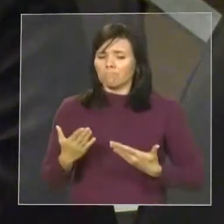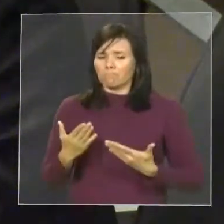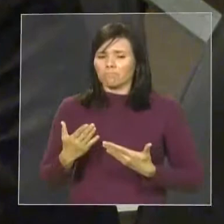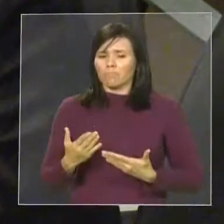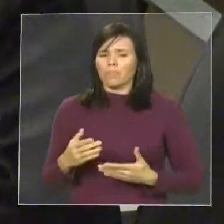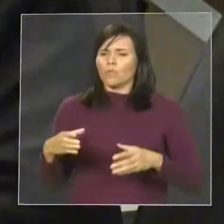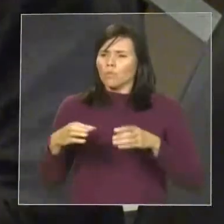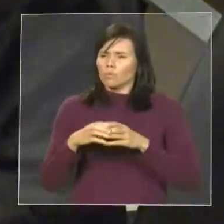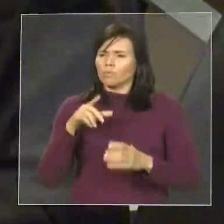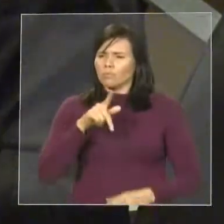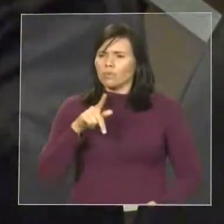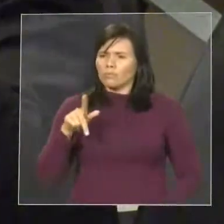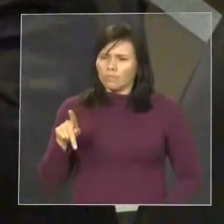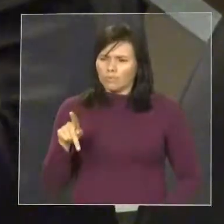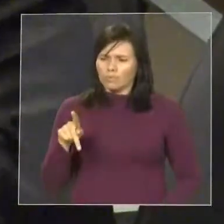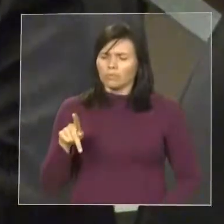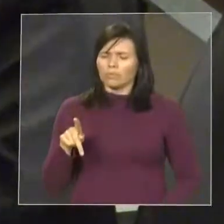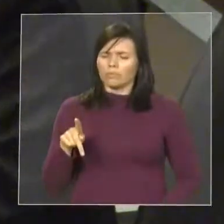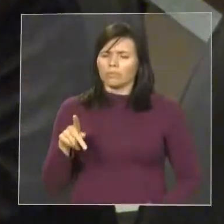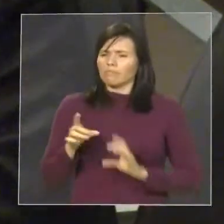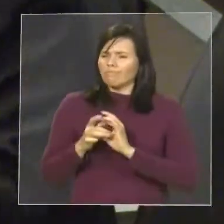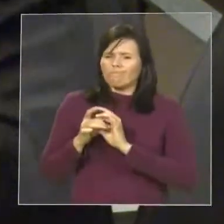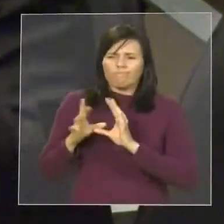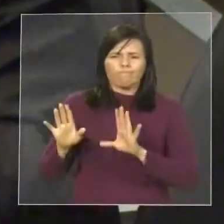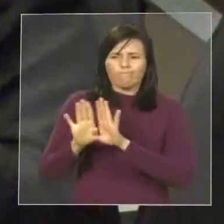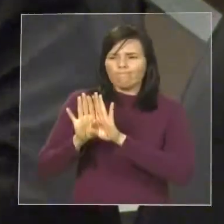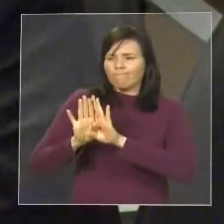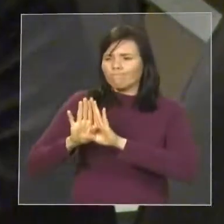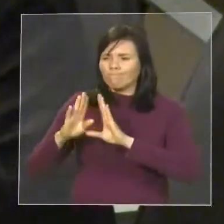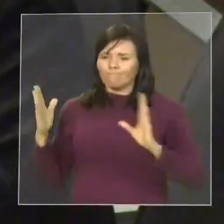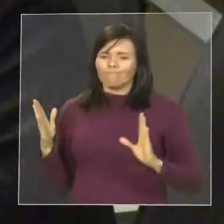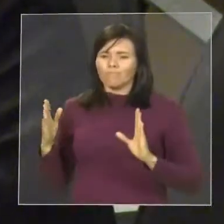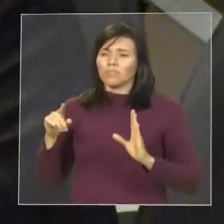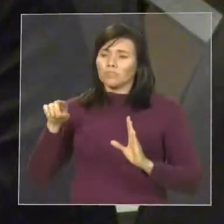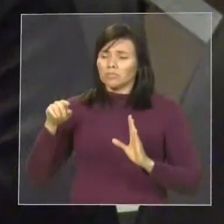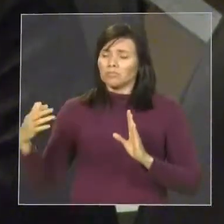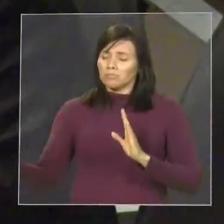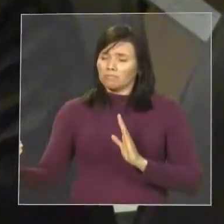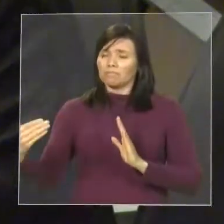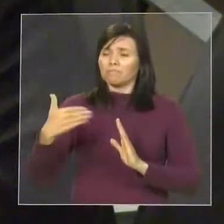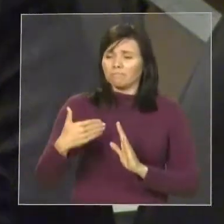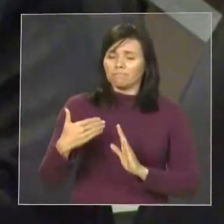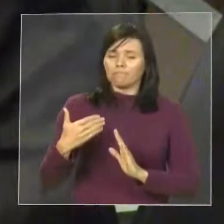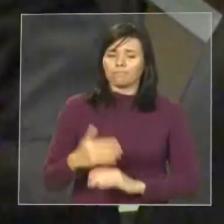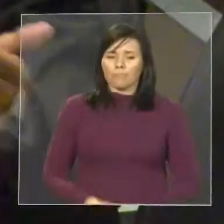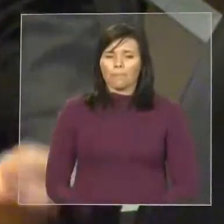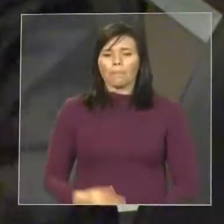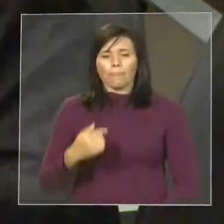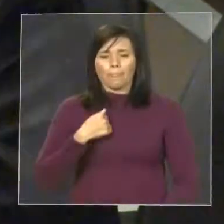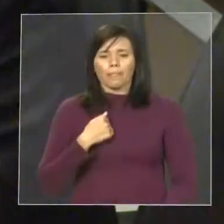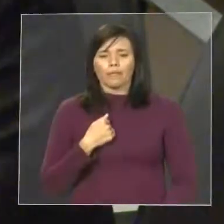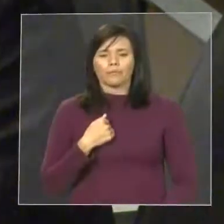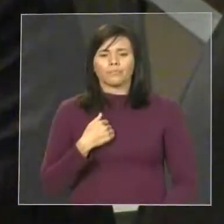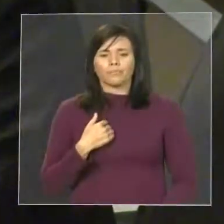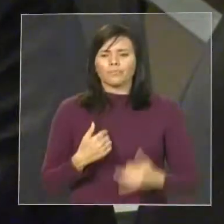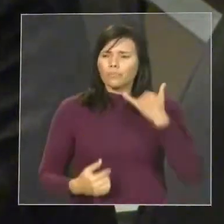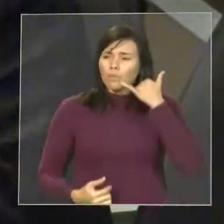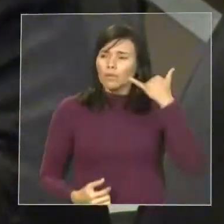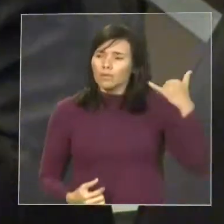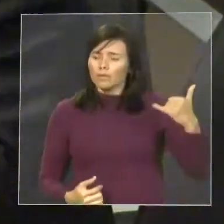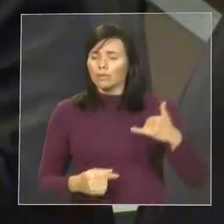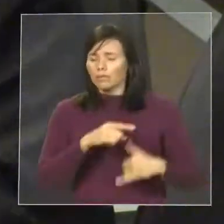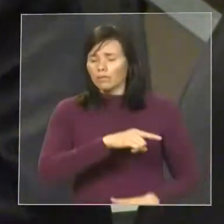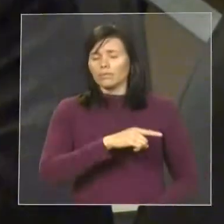está à sua disposição, está de portas abertas. Ontem, inclusive, ao fazer referência a isso, liguei pessoalmente para o deputado André